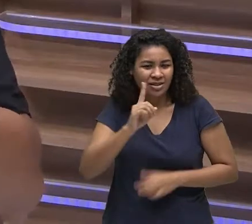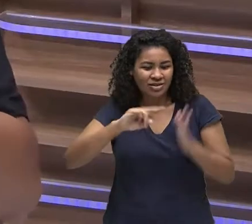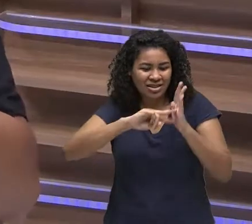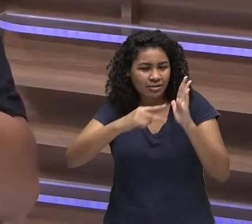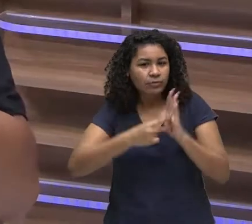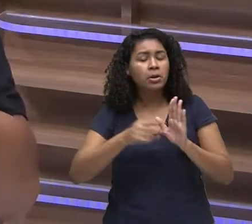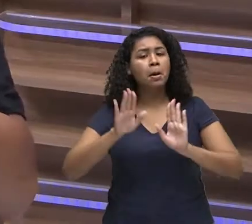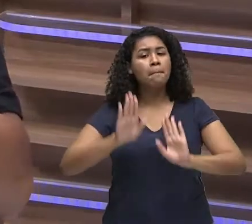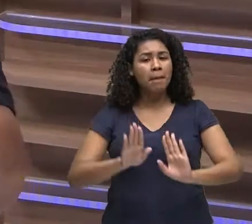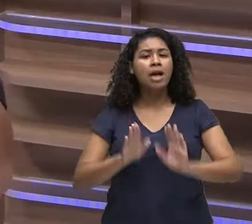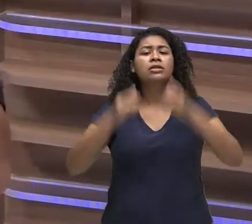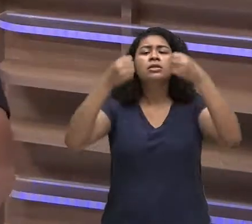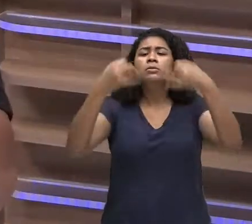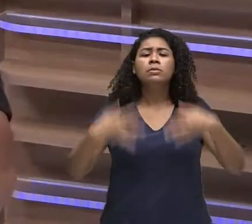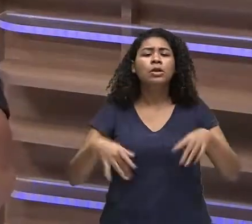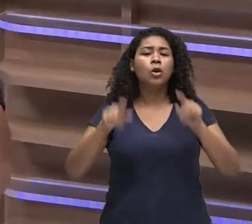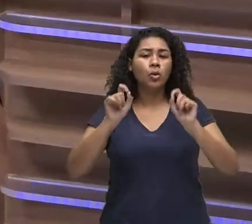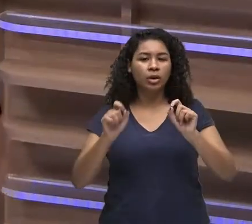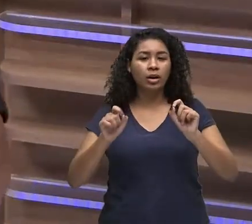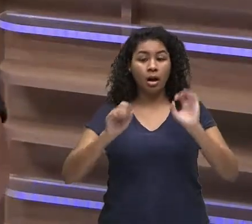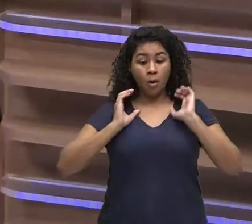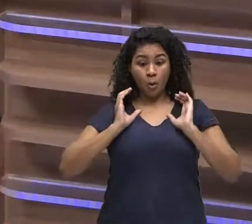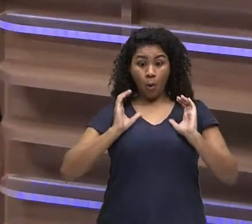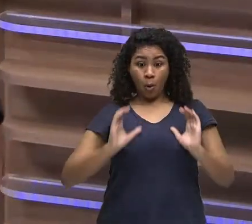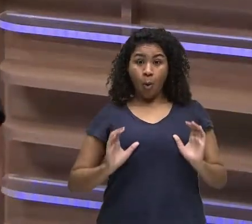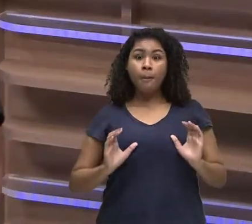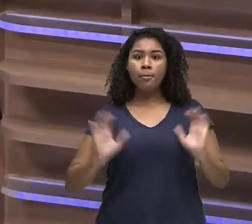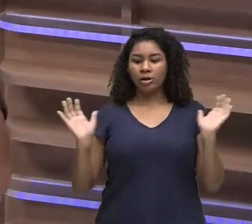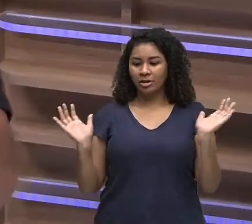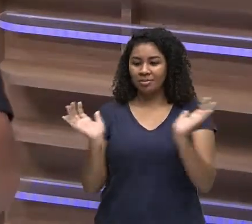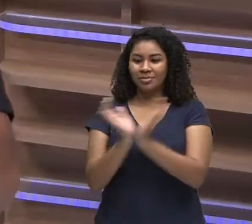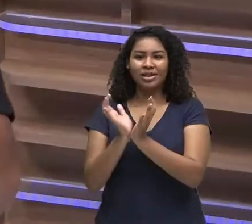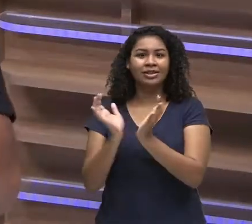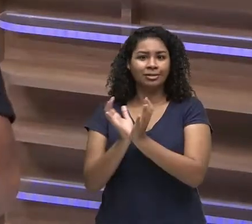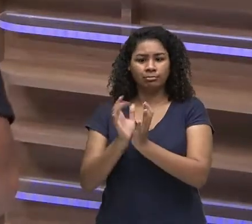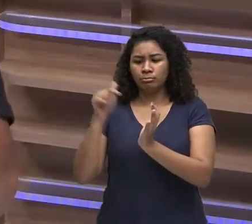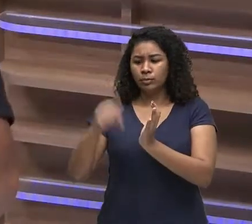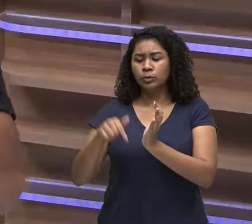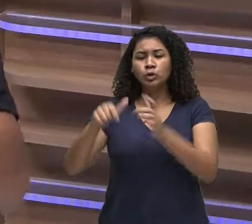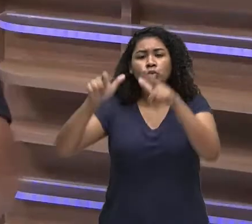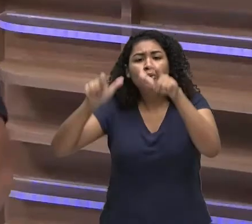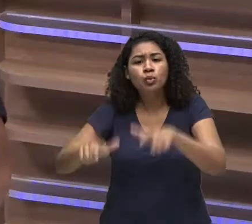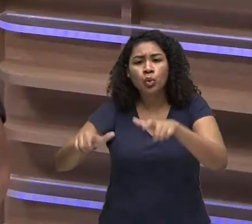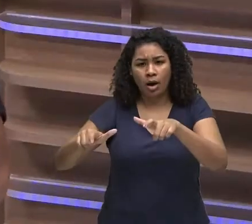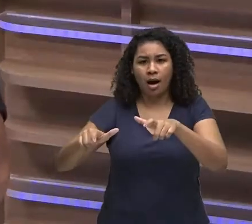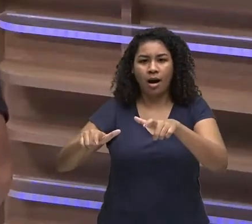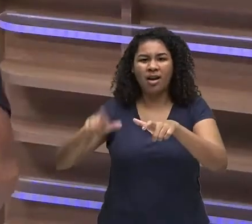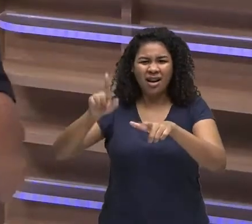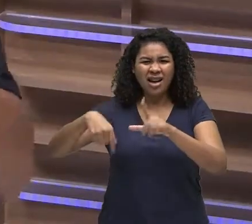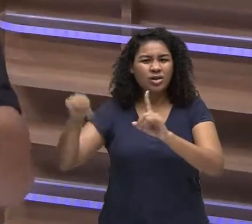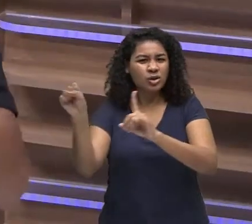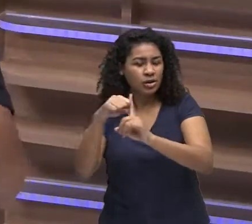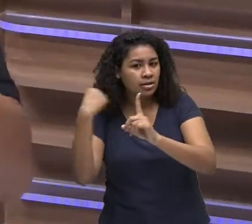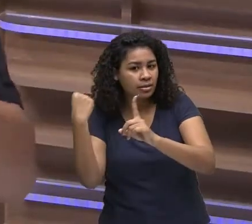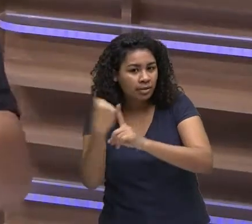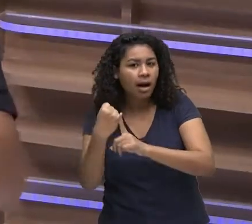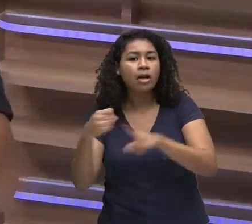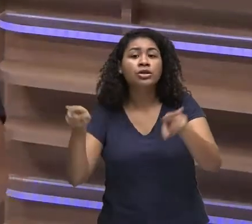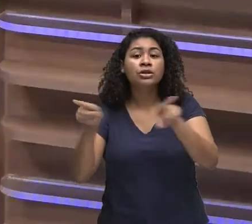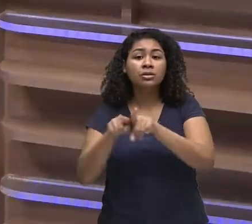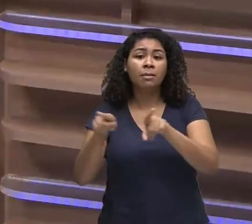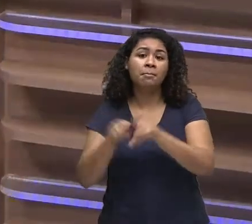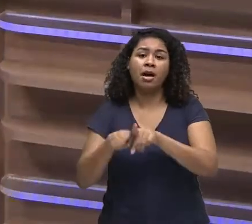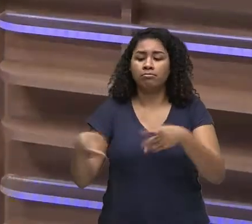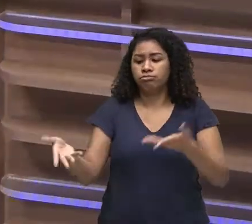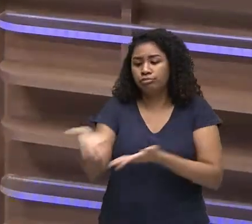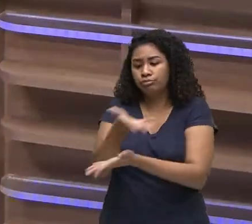ela trata sobre fazer parte daquele meio, né? Não só no meio urbano, mas fazer parte da